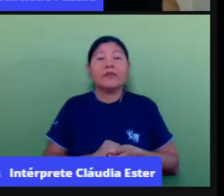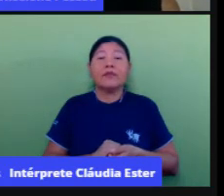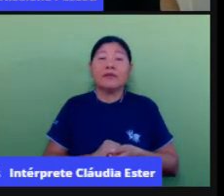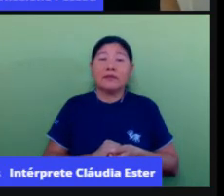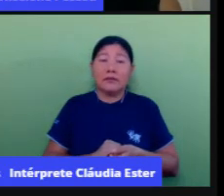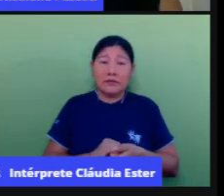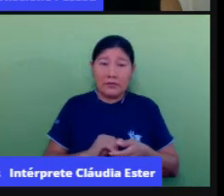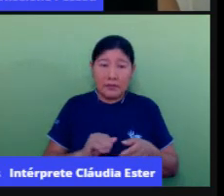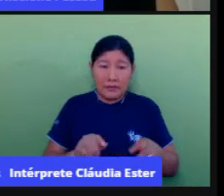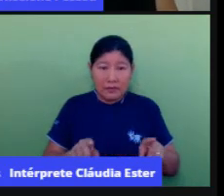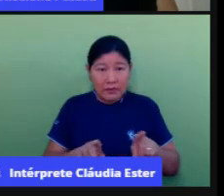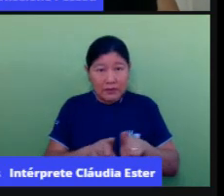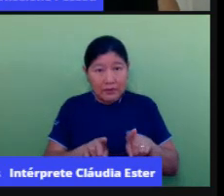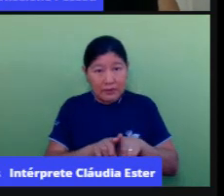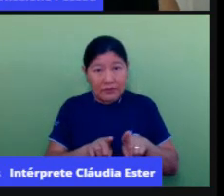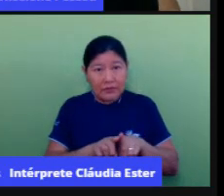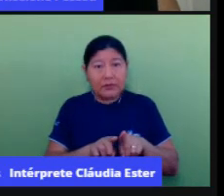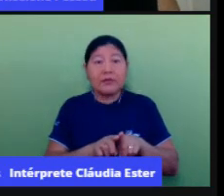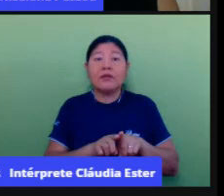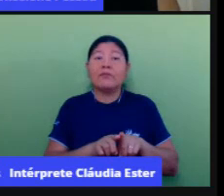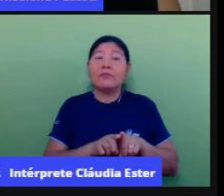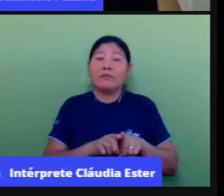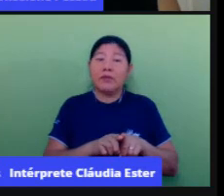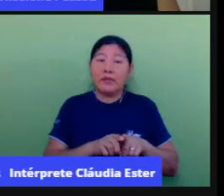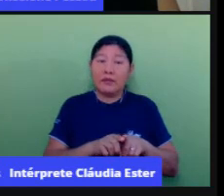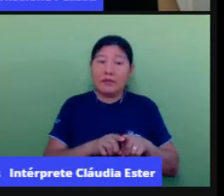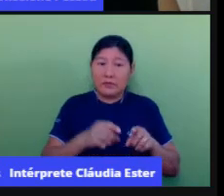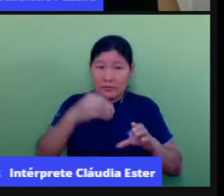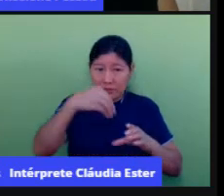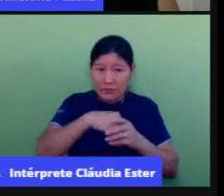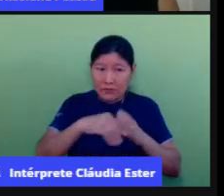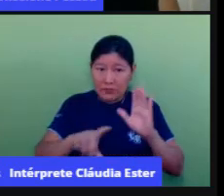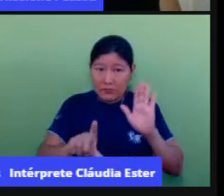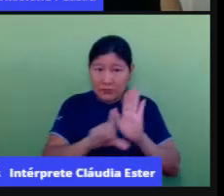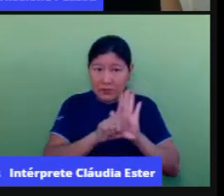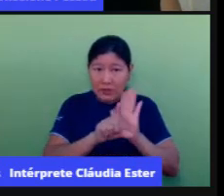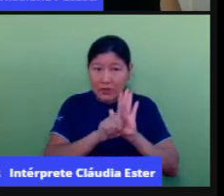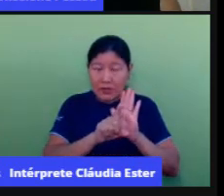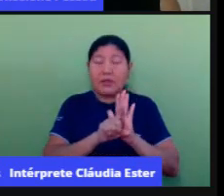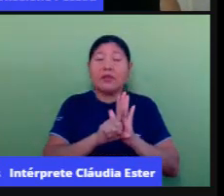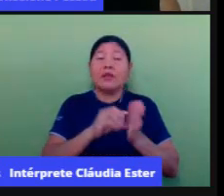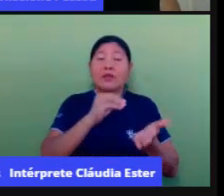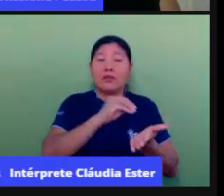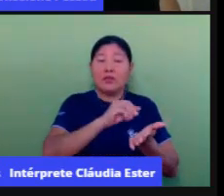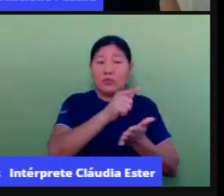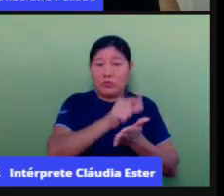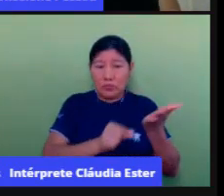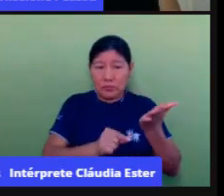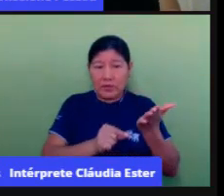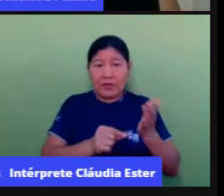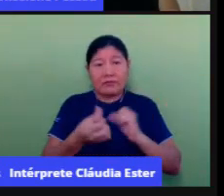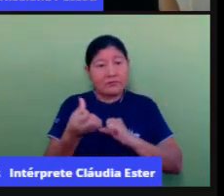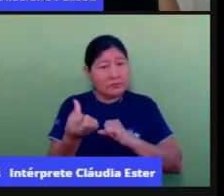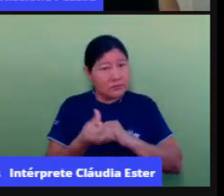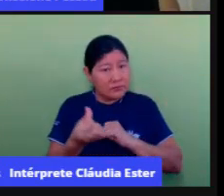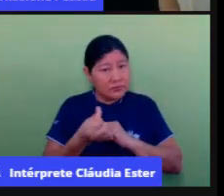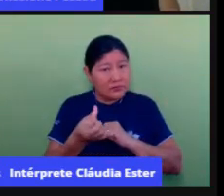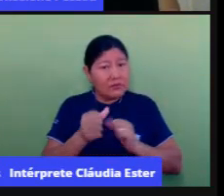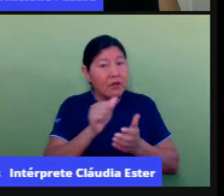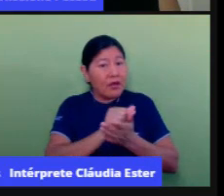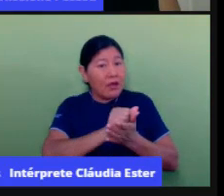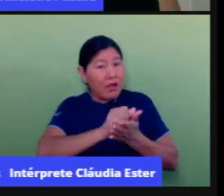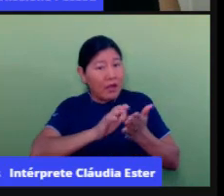né, dentro dessa lei 14.040, no parágrafo 6º, as atividades pedagógicas